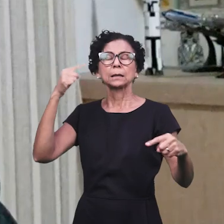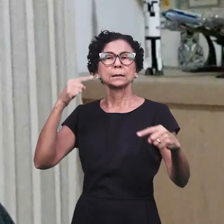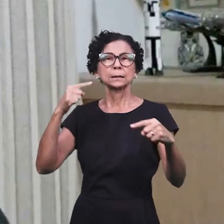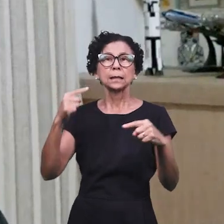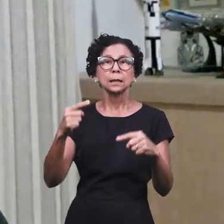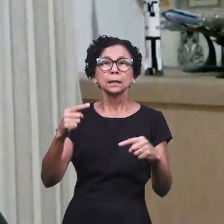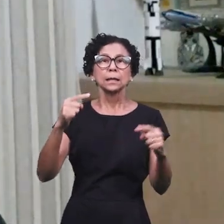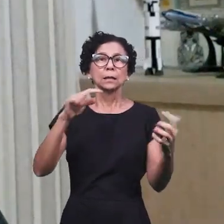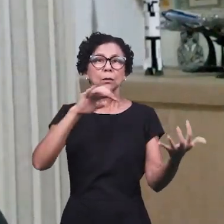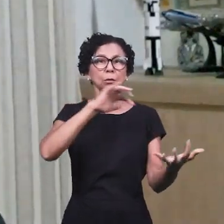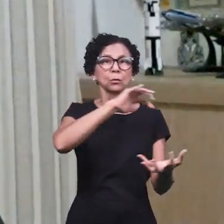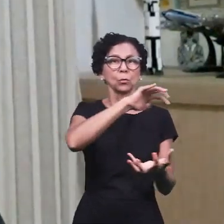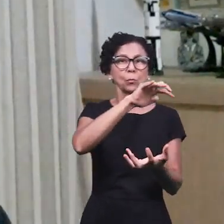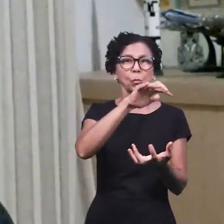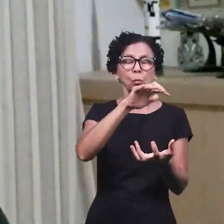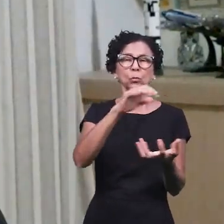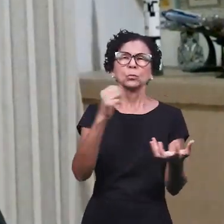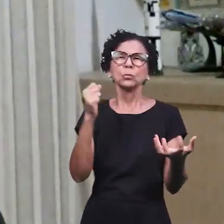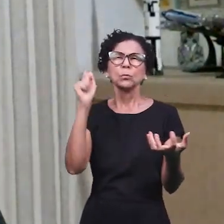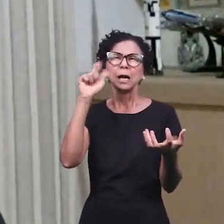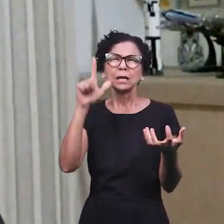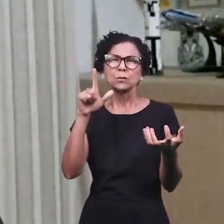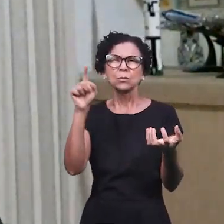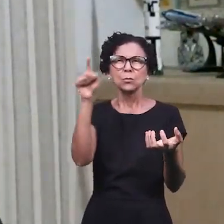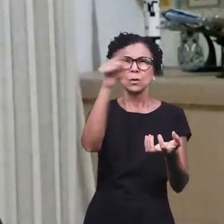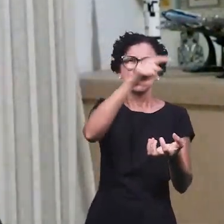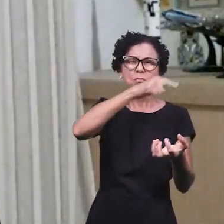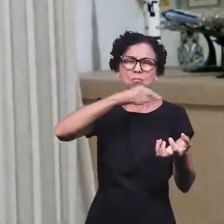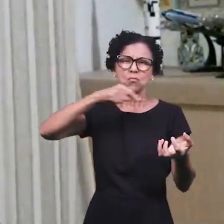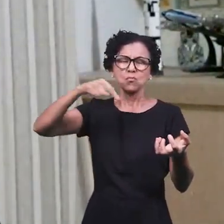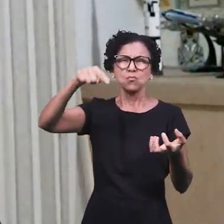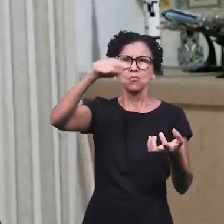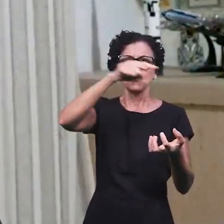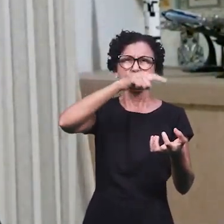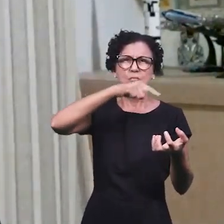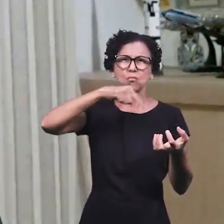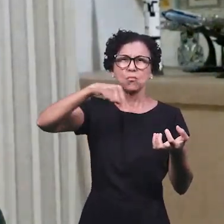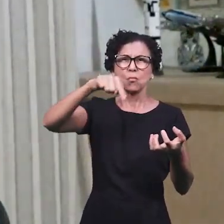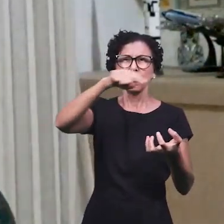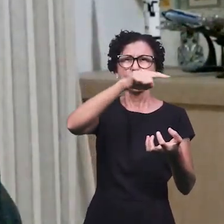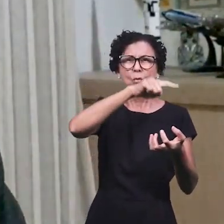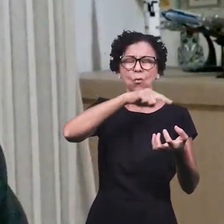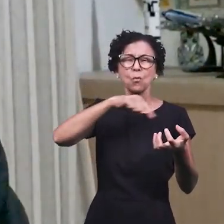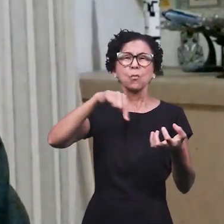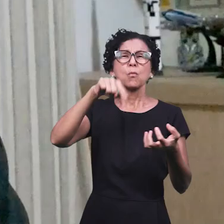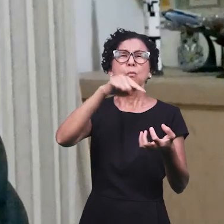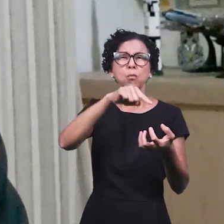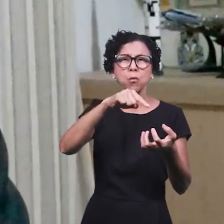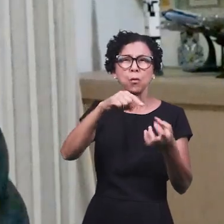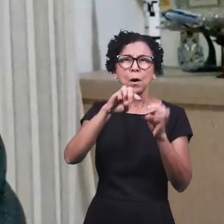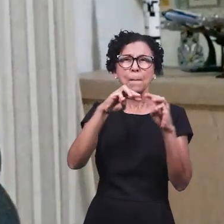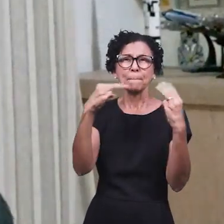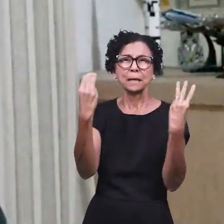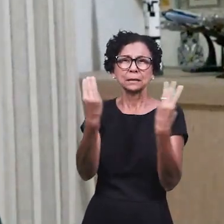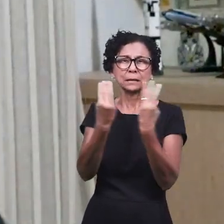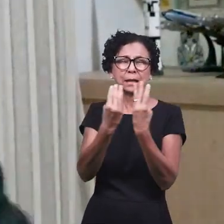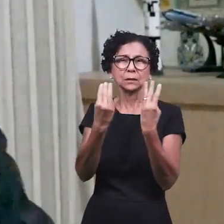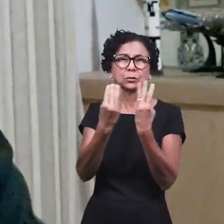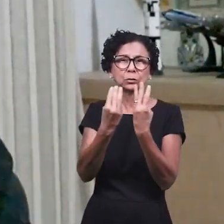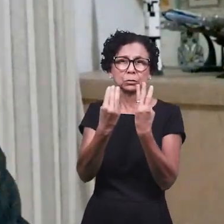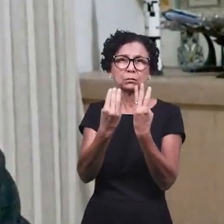vai perturbar o nosso campo magnético, que é a magnetosfera. E isso aí vai poder causar o